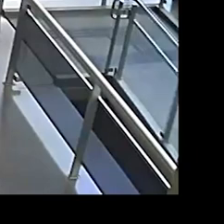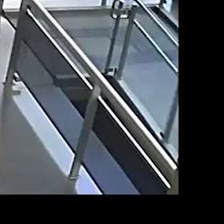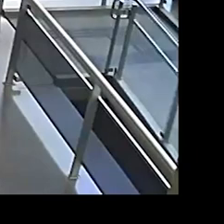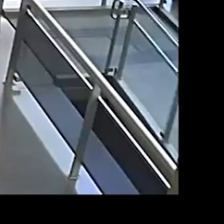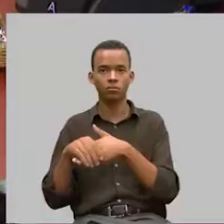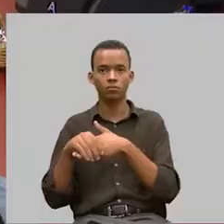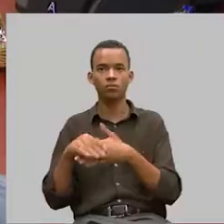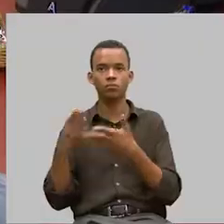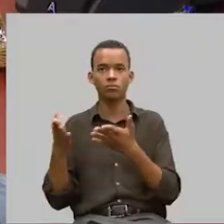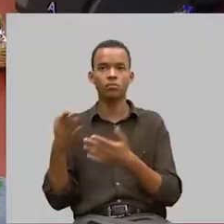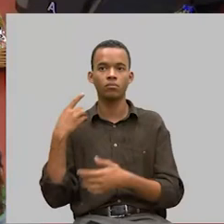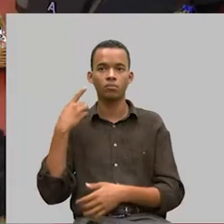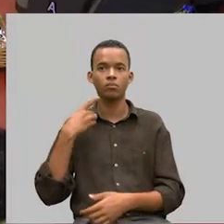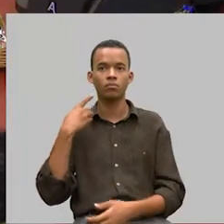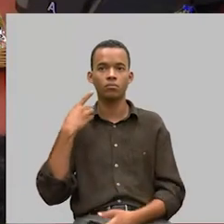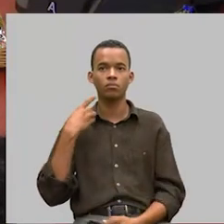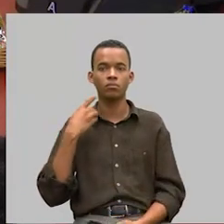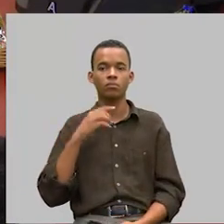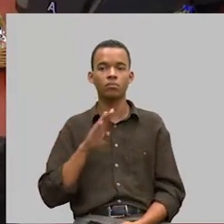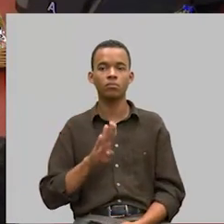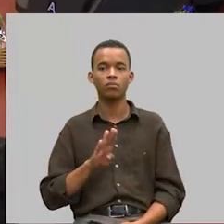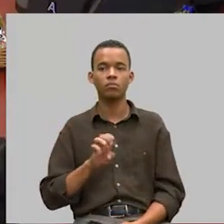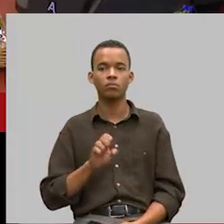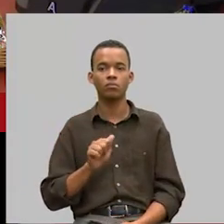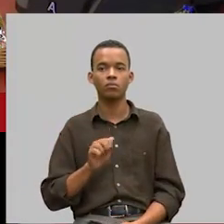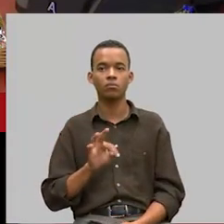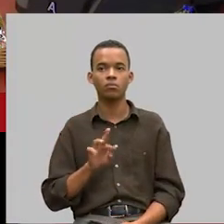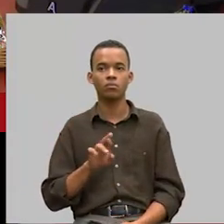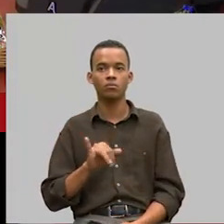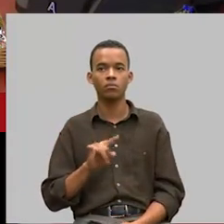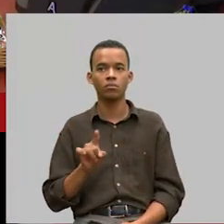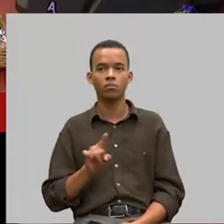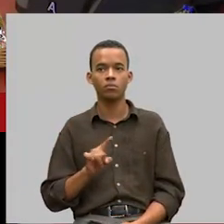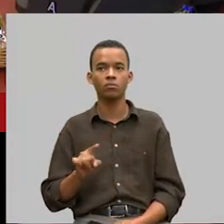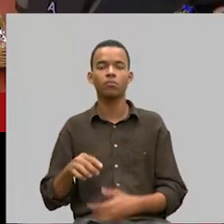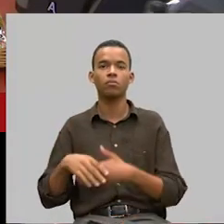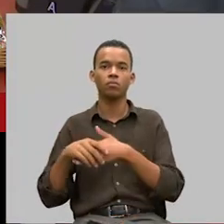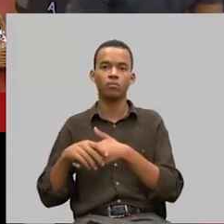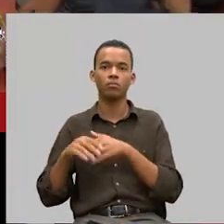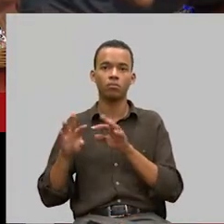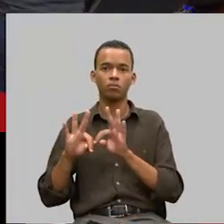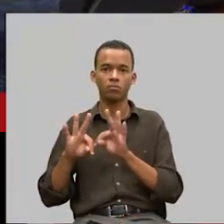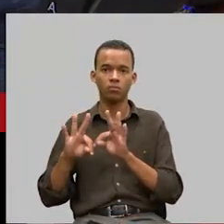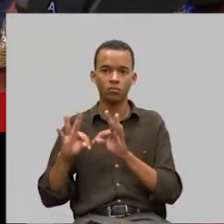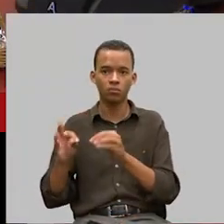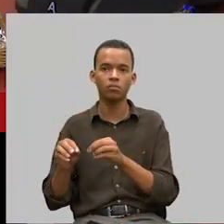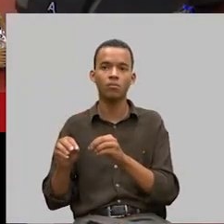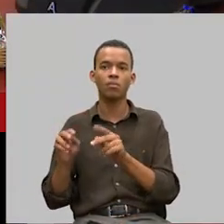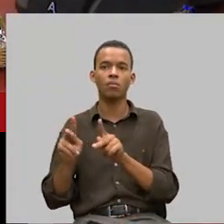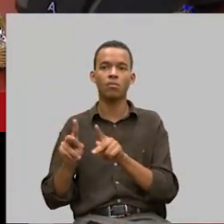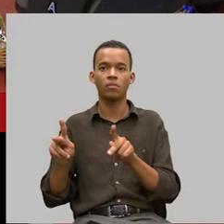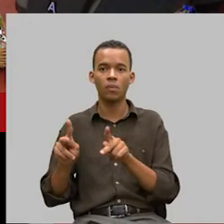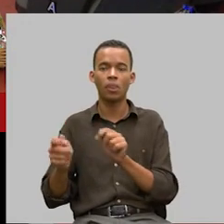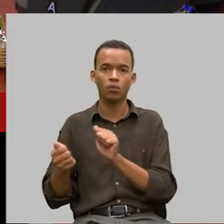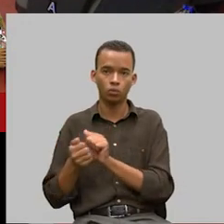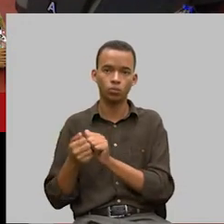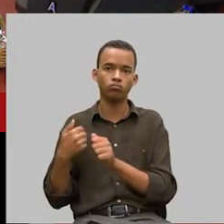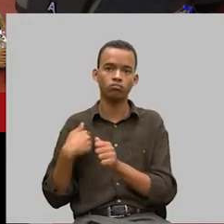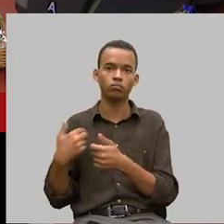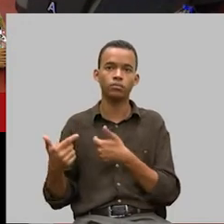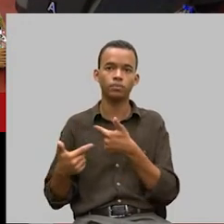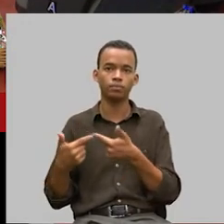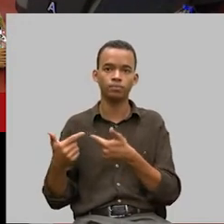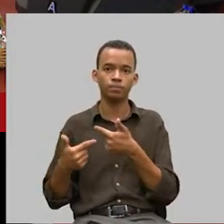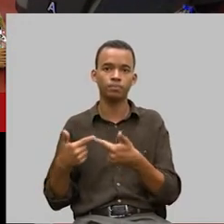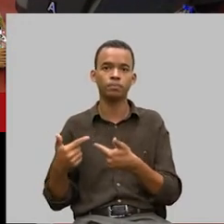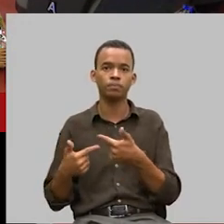nossa deputada Beatriz cumprimentar todas as minhas colegas de profissão aqui todas as professoras que estão aqui eh e eu